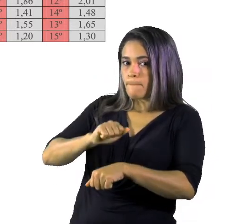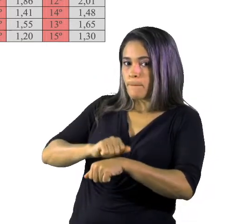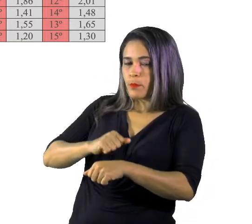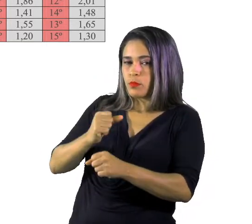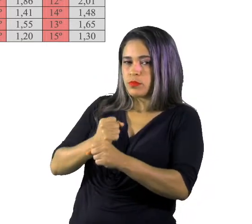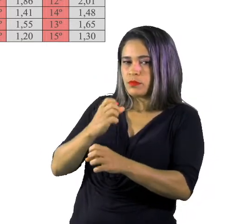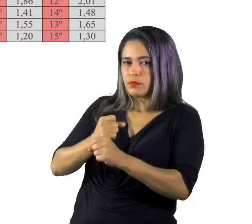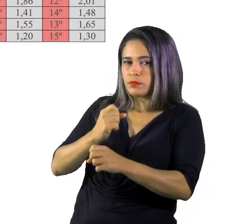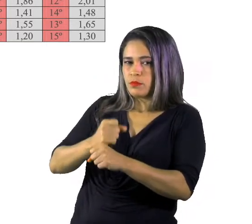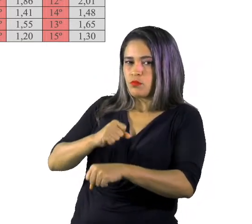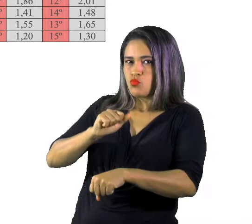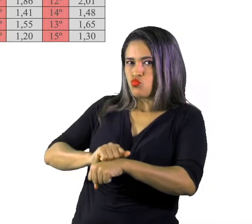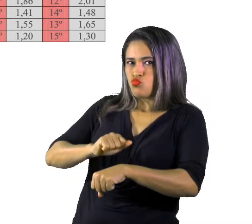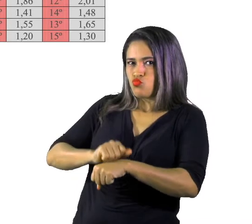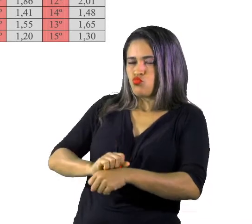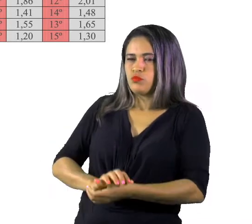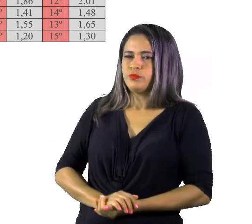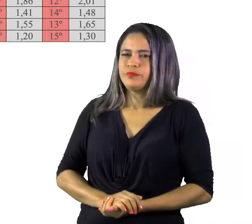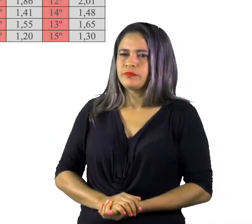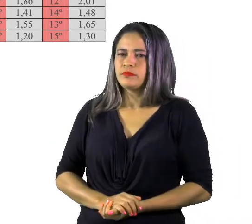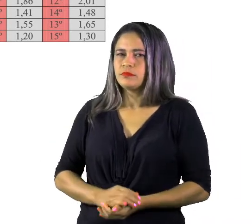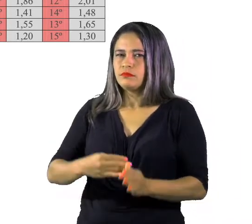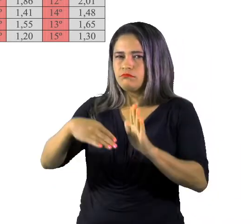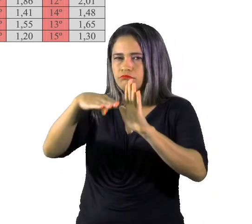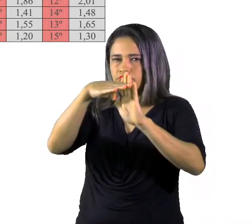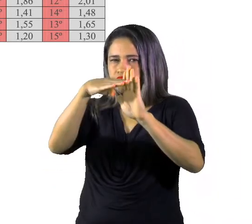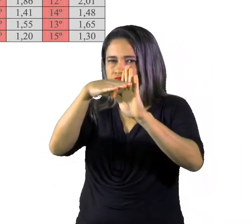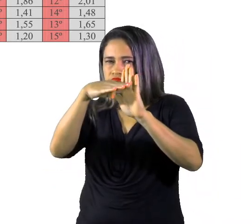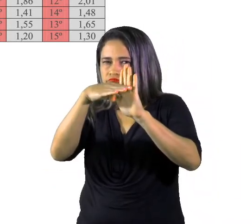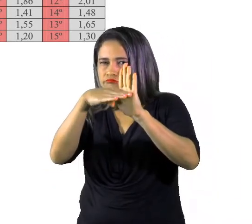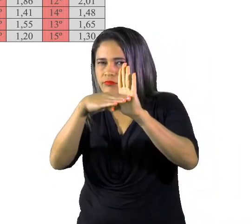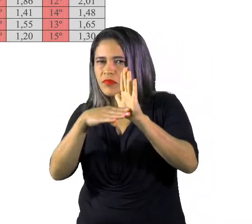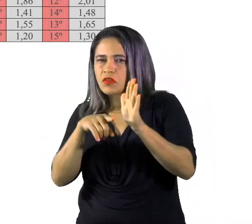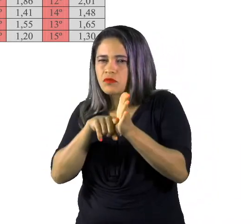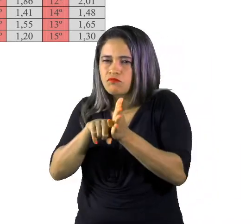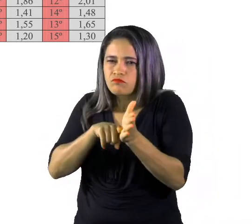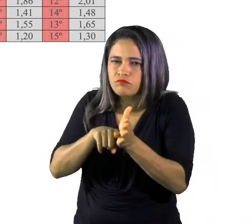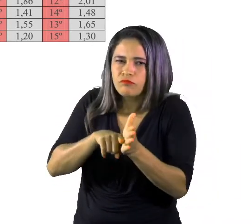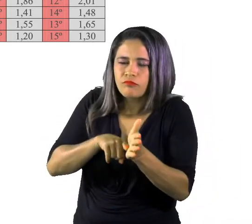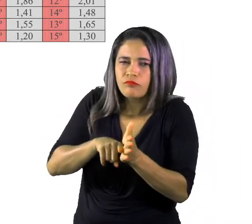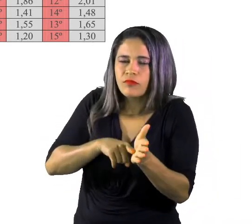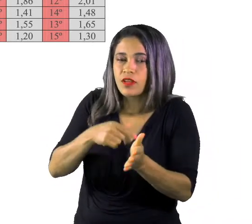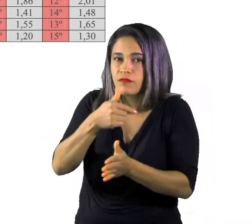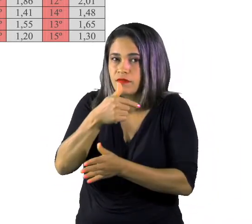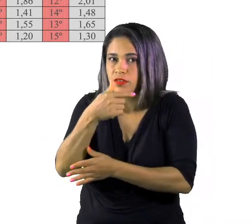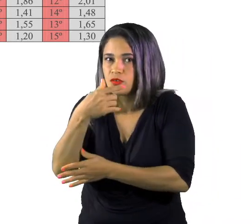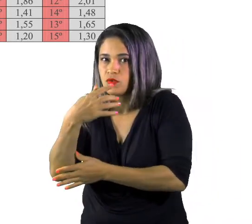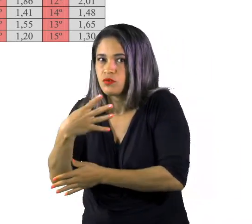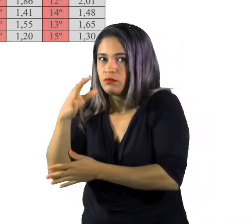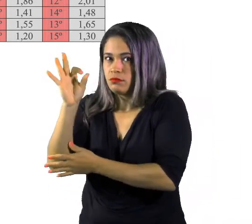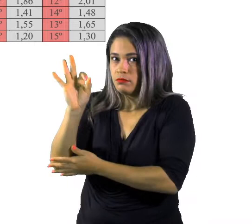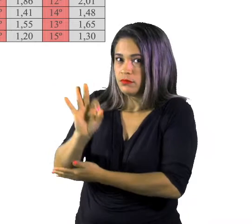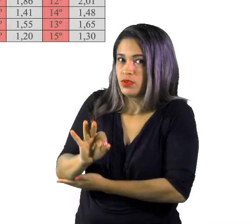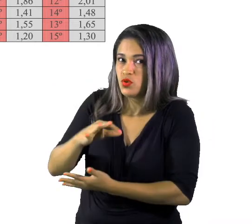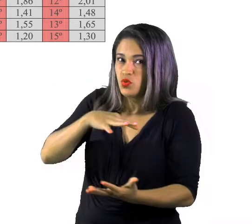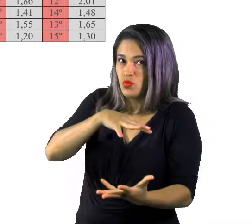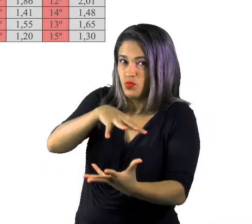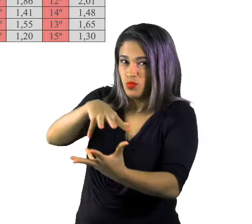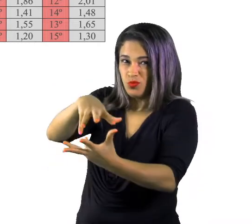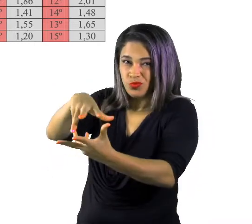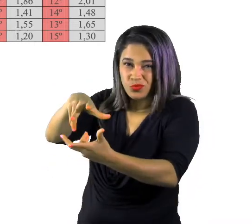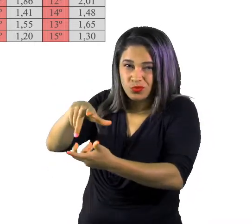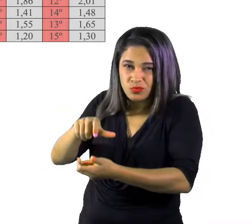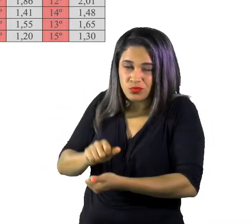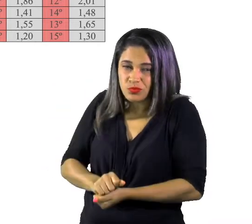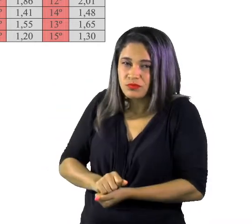produzidos por um determinado país. Então, se nós formos analisar, 24% do PIB do mundo inteiro,